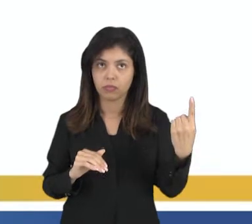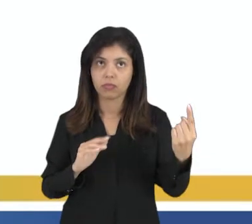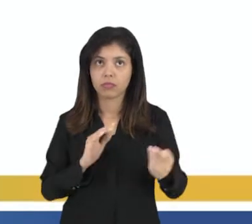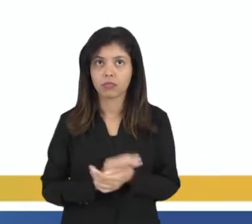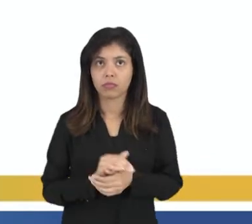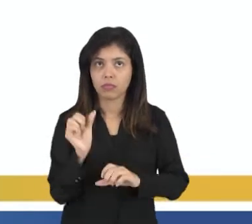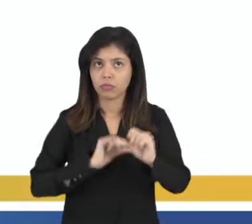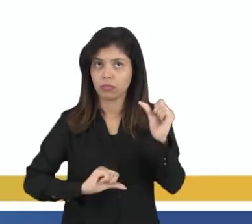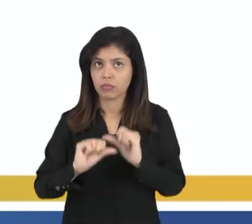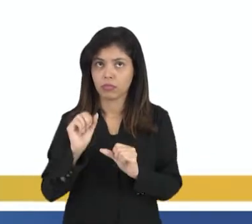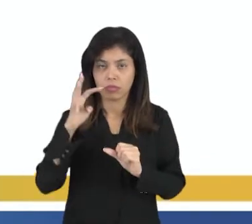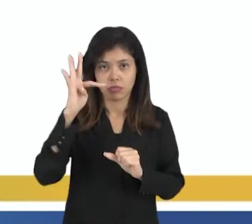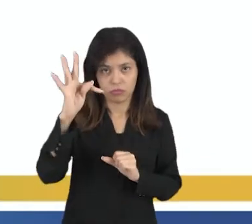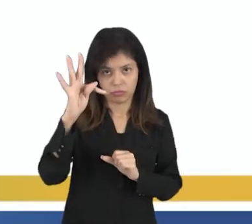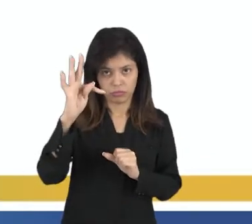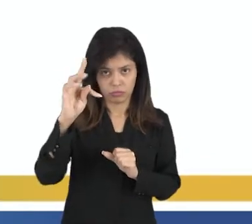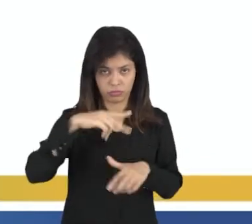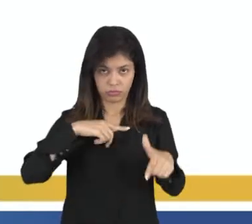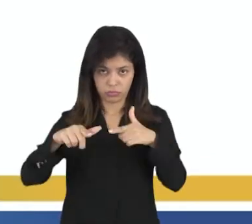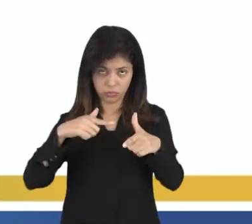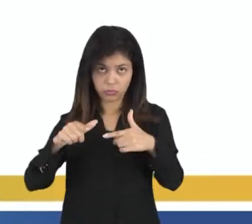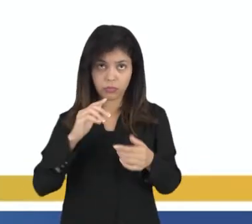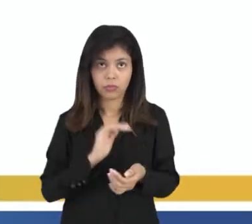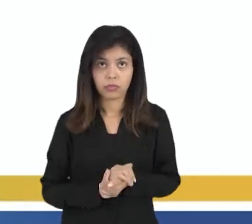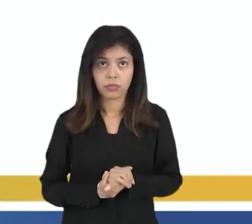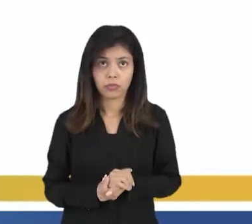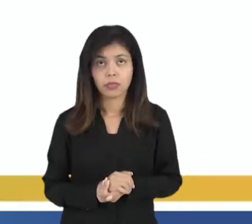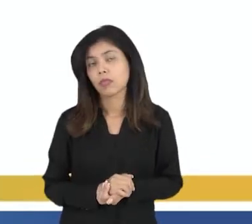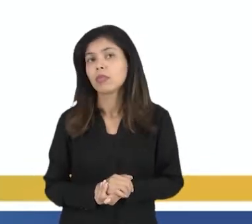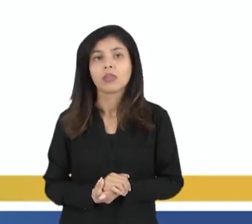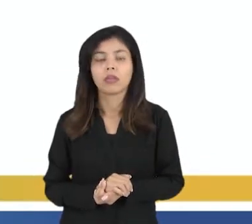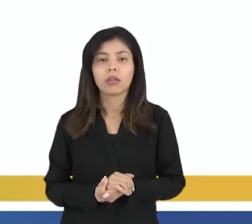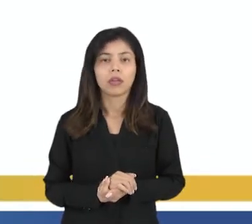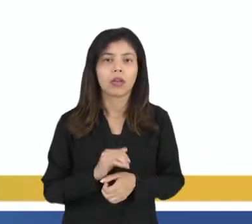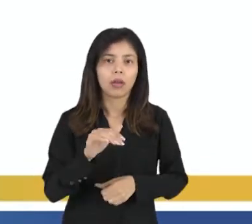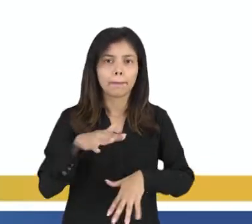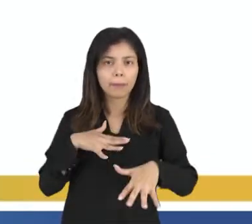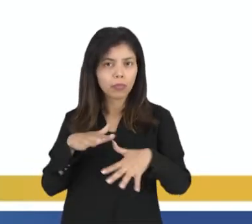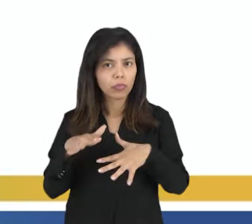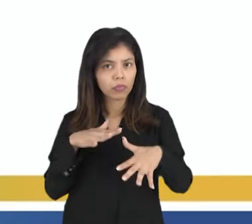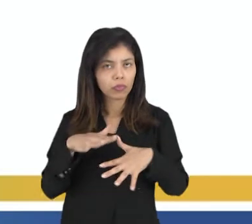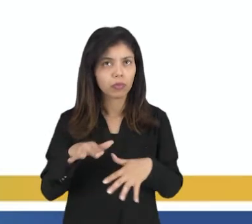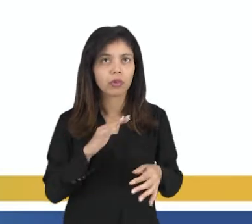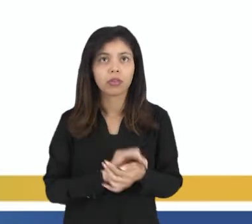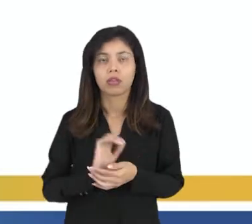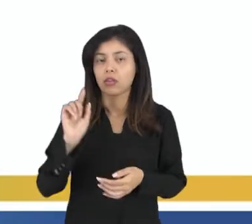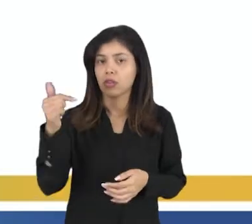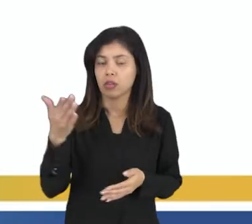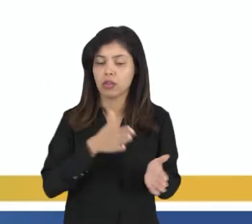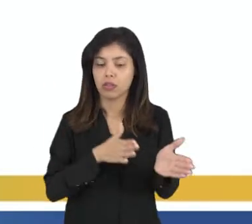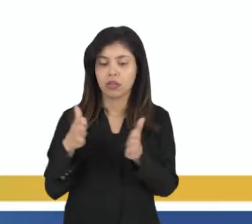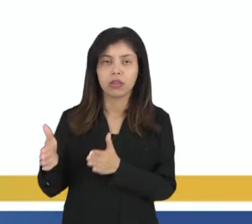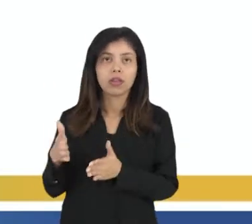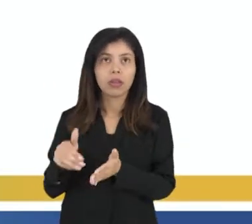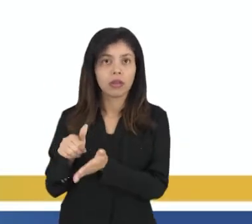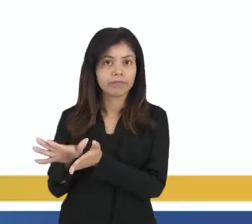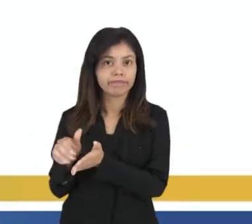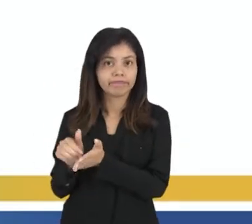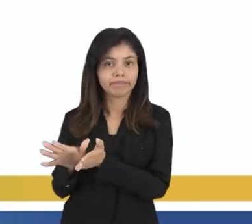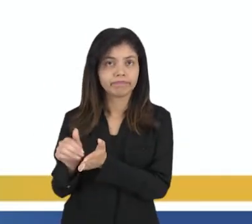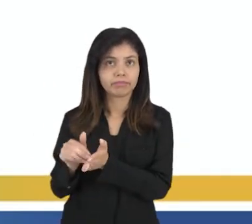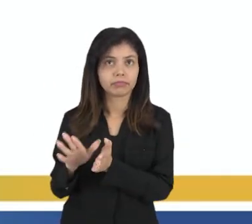aquecimento é transformado em trabalho mecânico para movimentar. E outra parte é